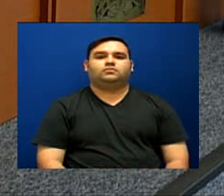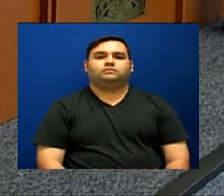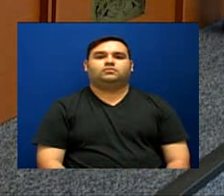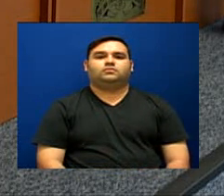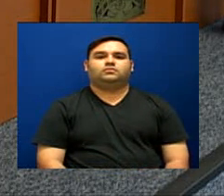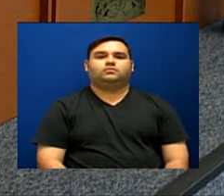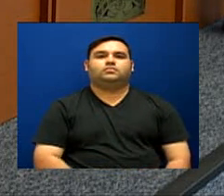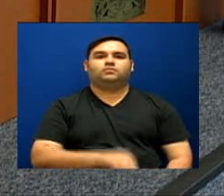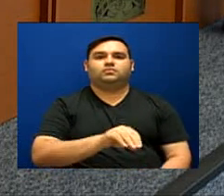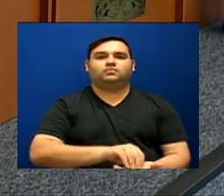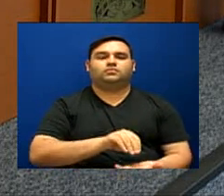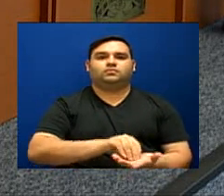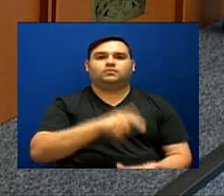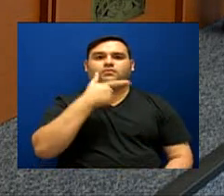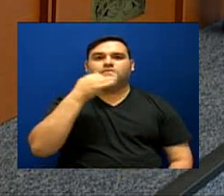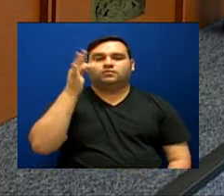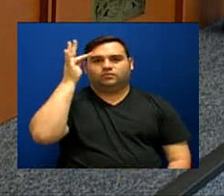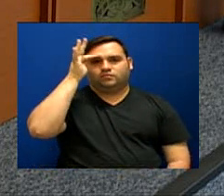Voto Fausto Pérez.